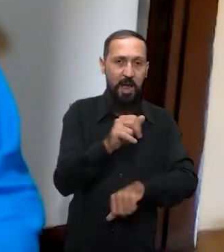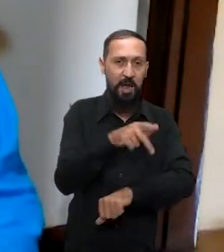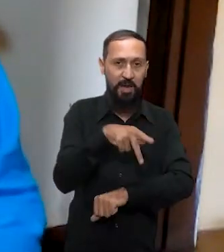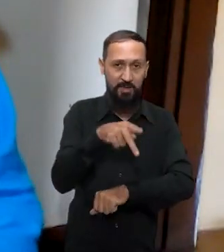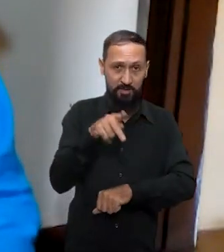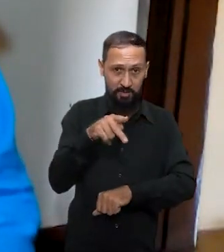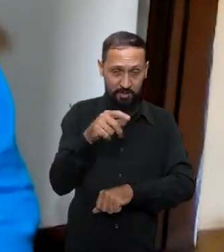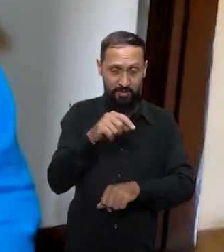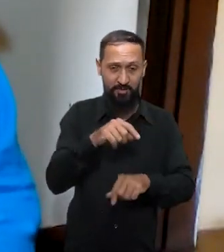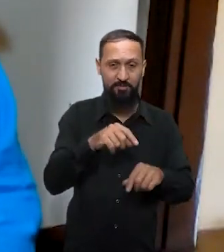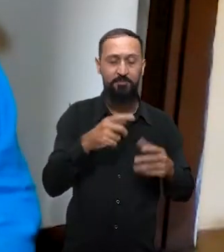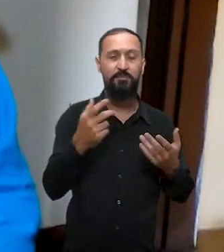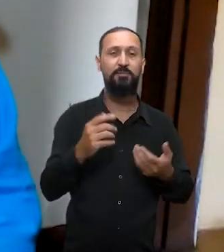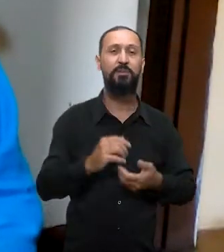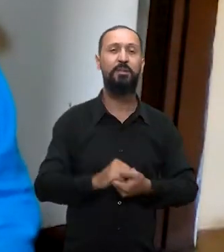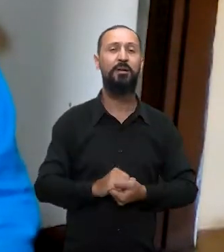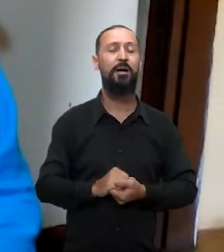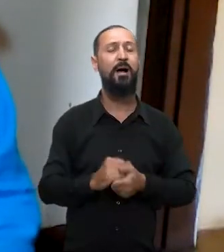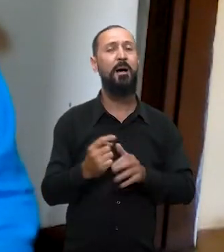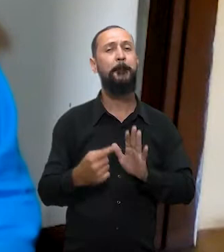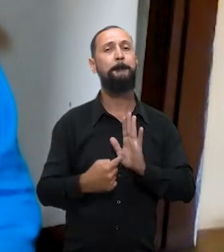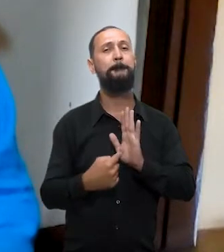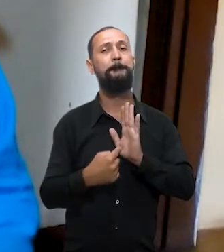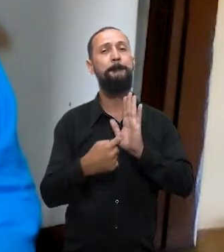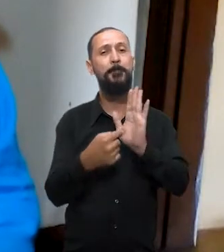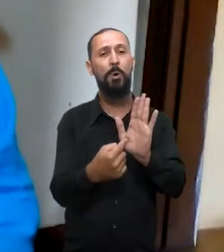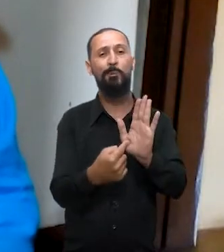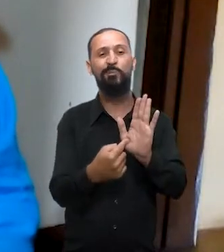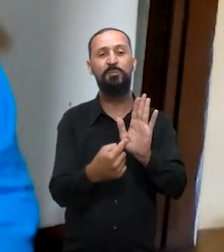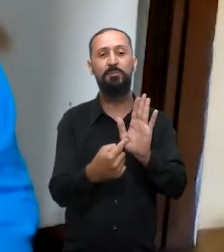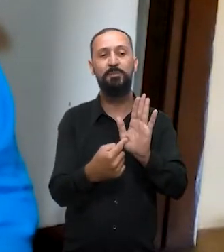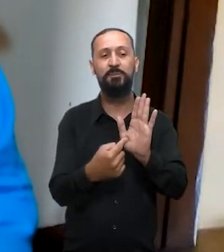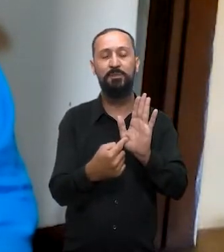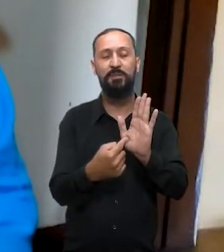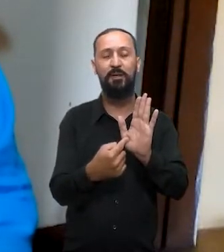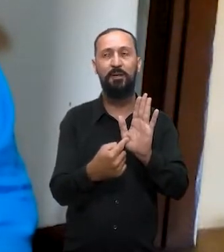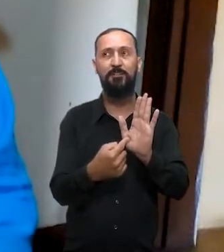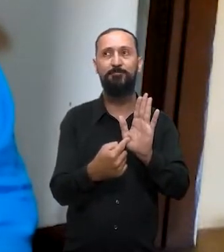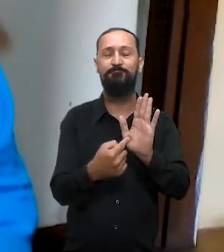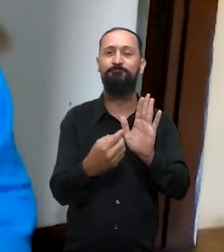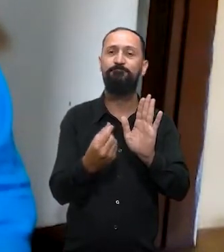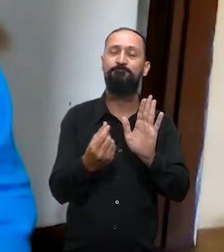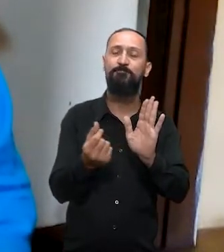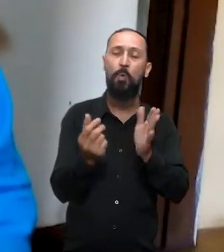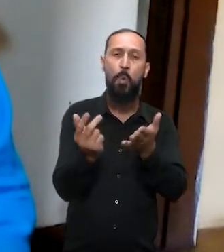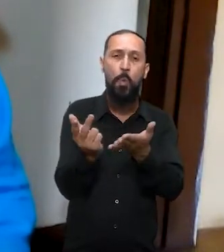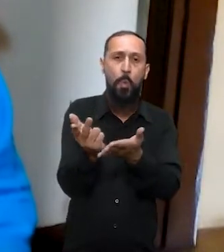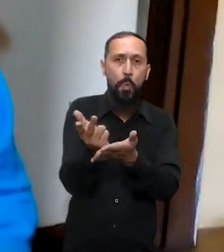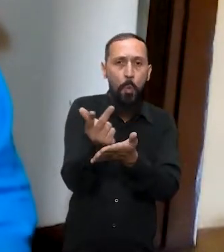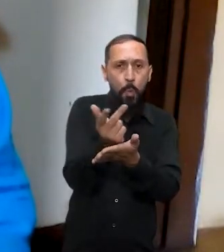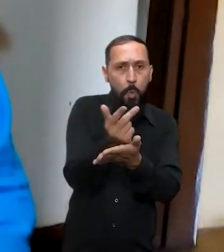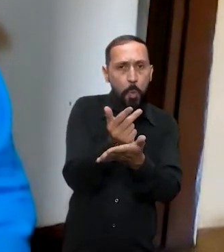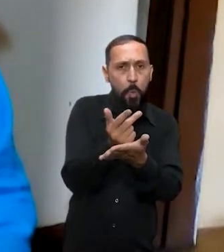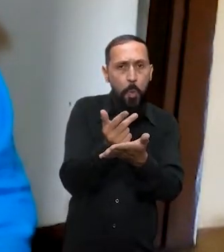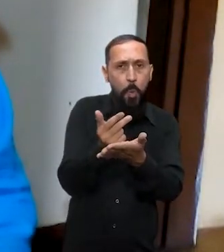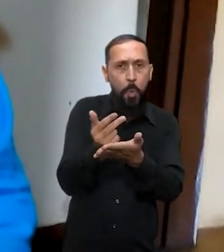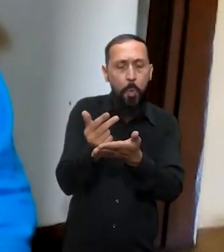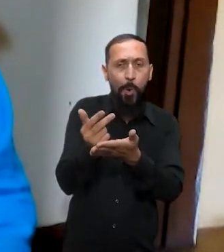iconografia Cajuel, que nos remete a um